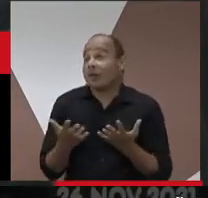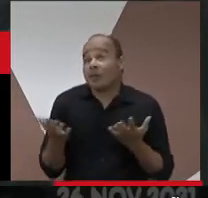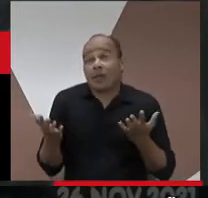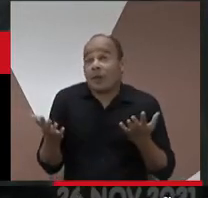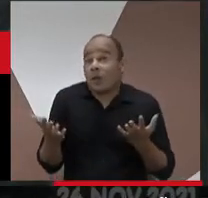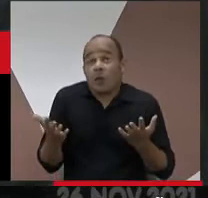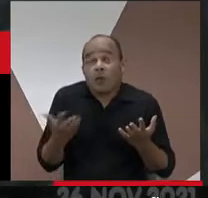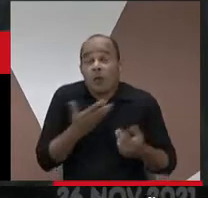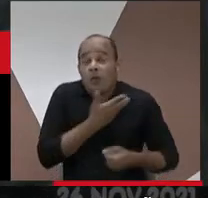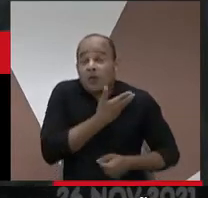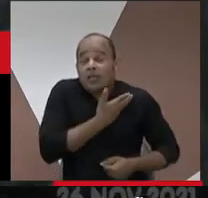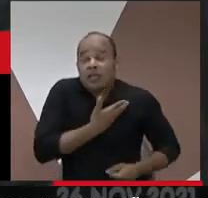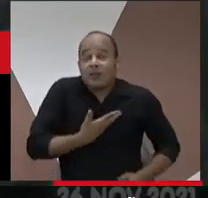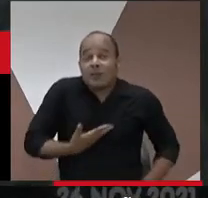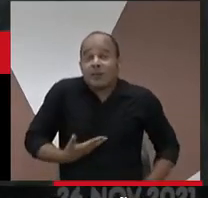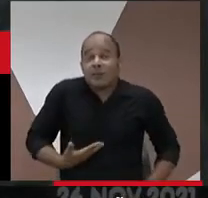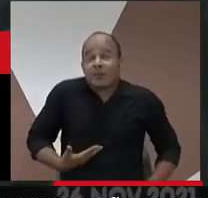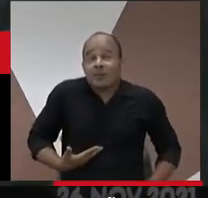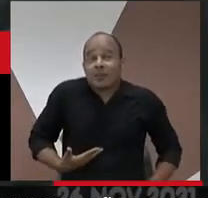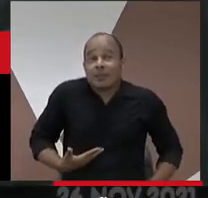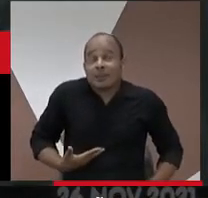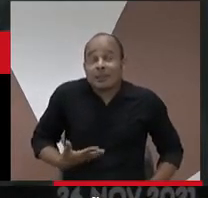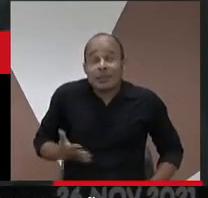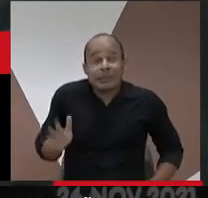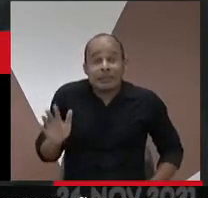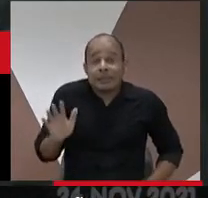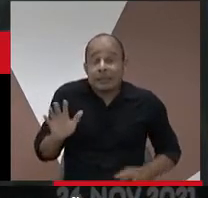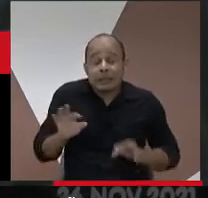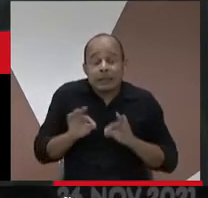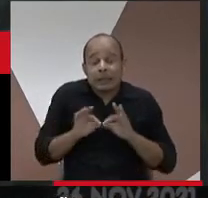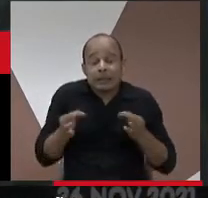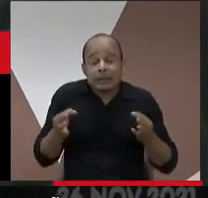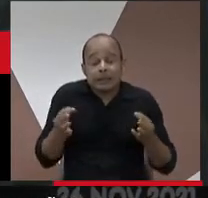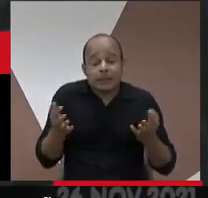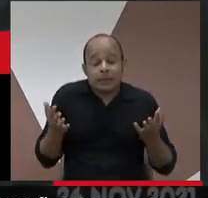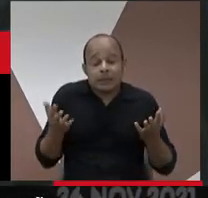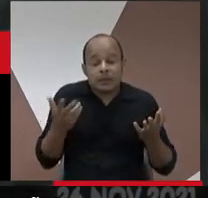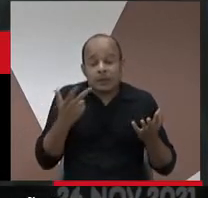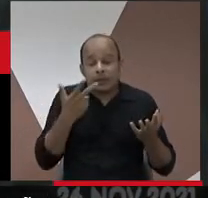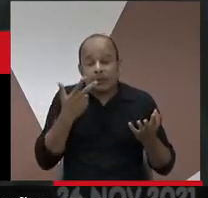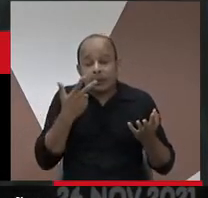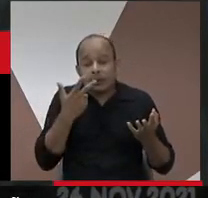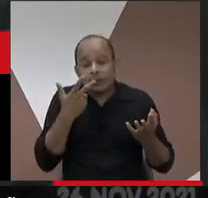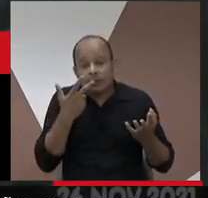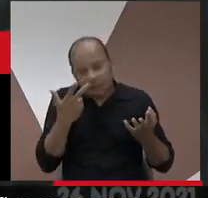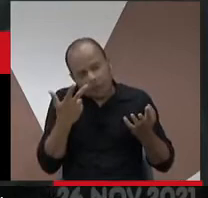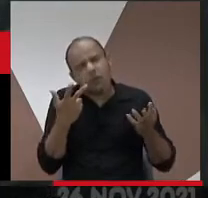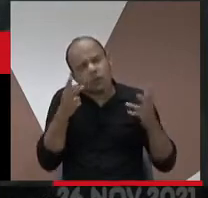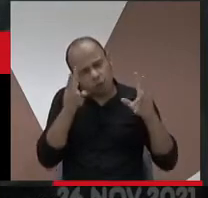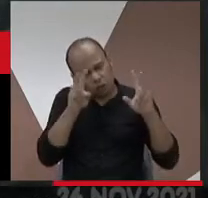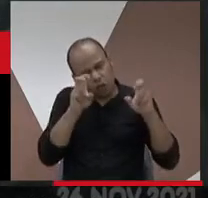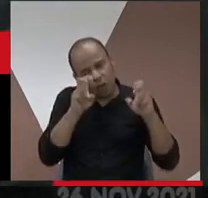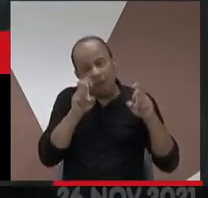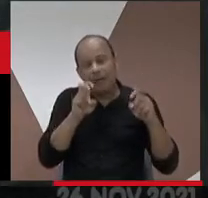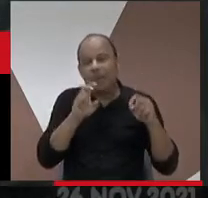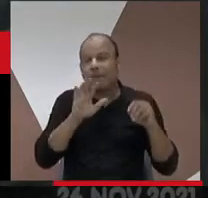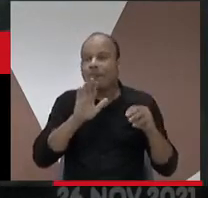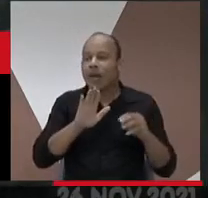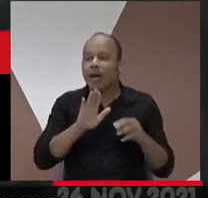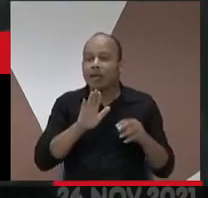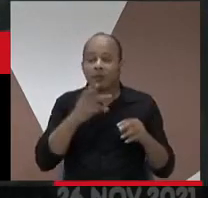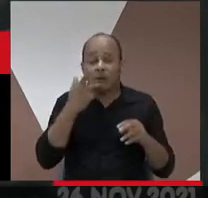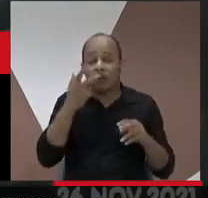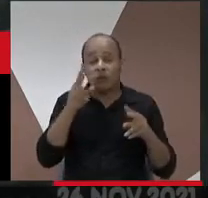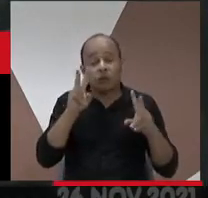governador apenas se manifestou em relação ao Rodoanel, apenas a